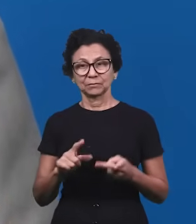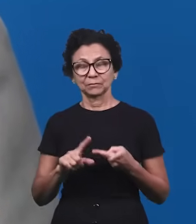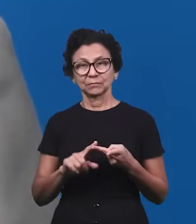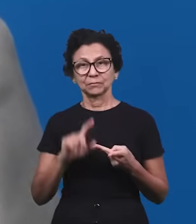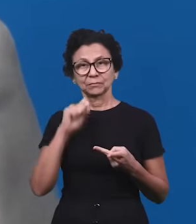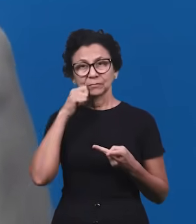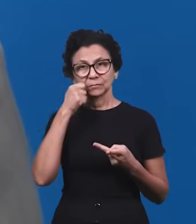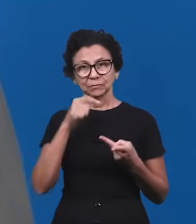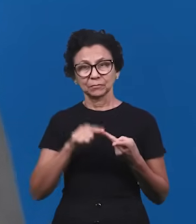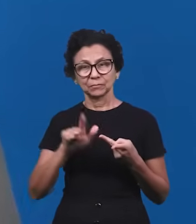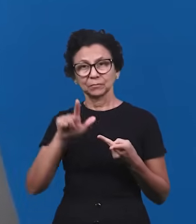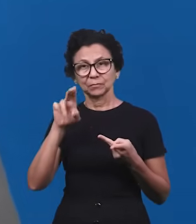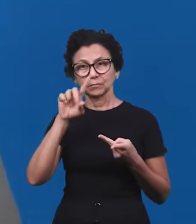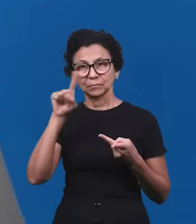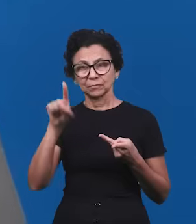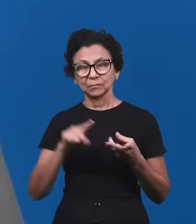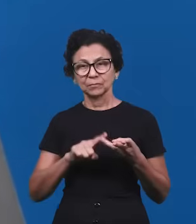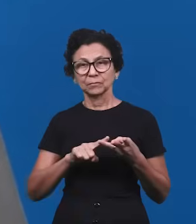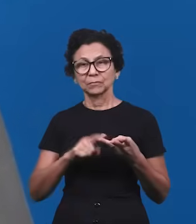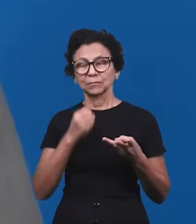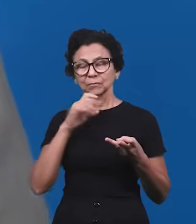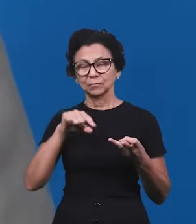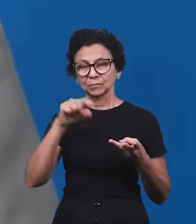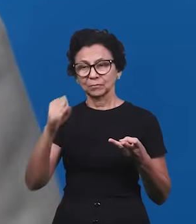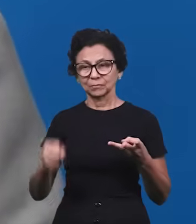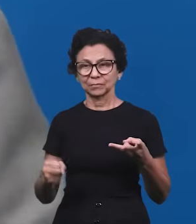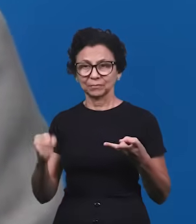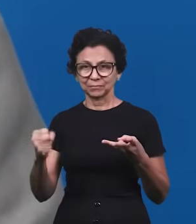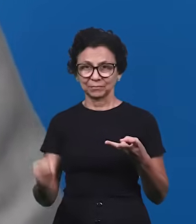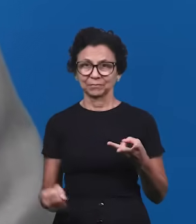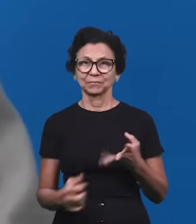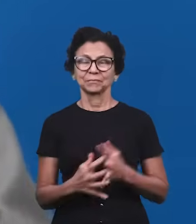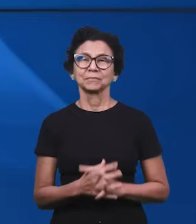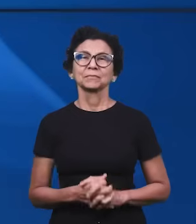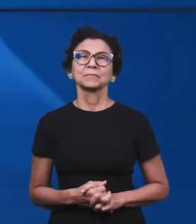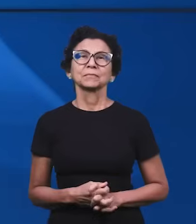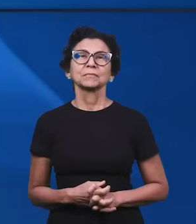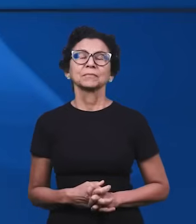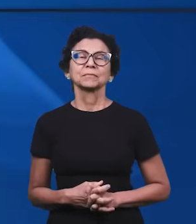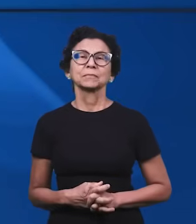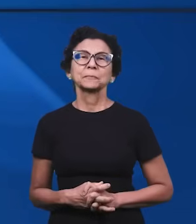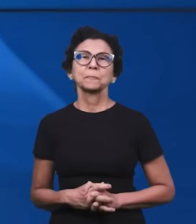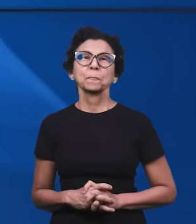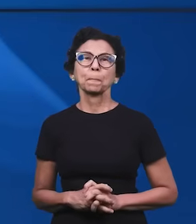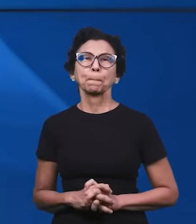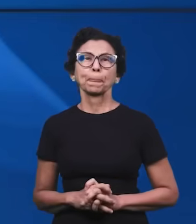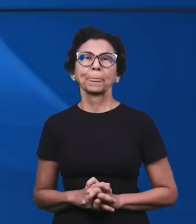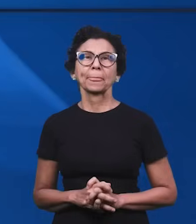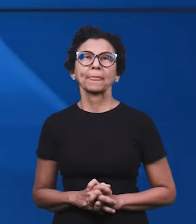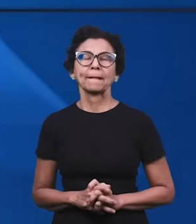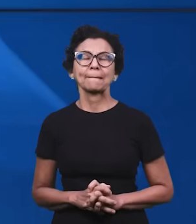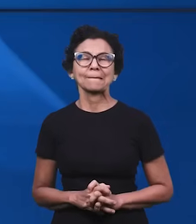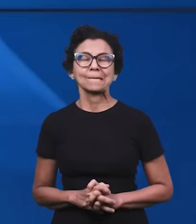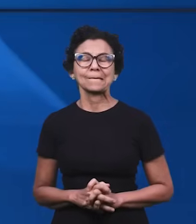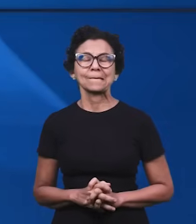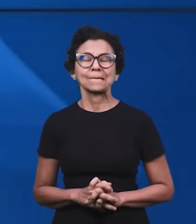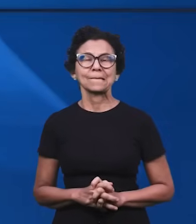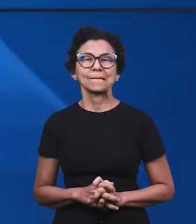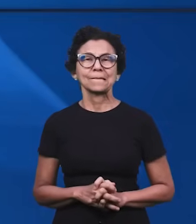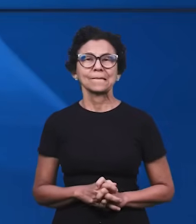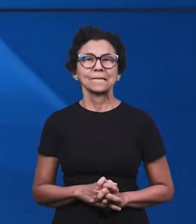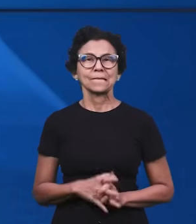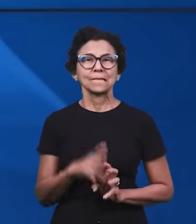a luz do mundo, o bom pastor. O Senhor Jesus, ele se revela a cada um de nós. Vamos agora para a pergunta para as